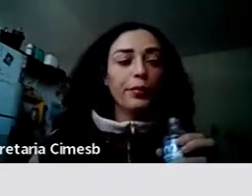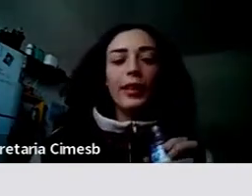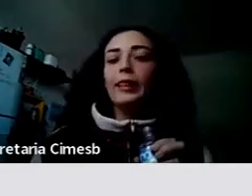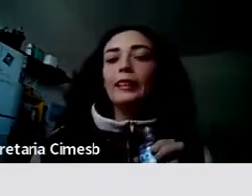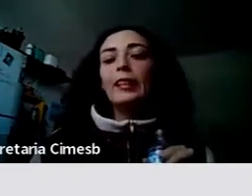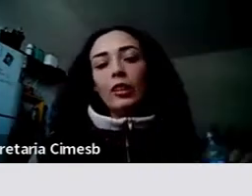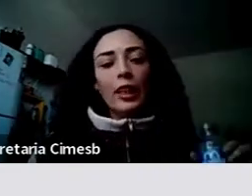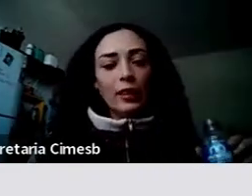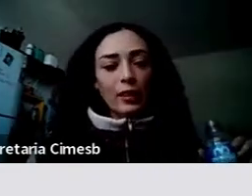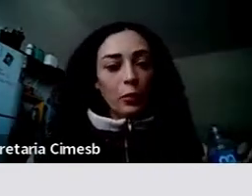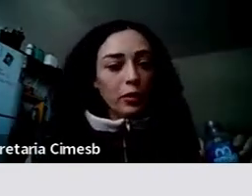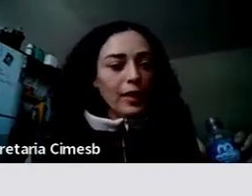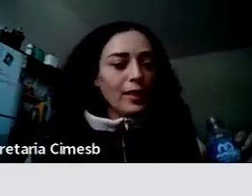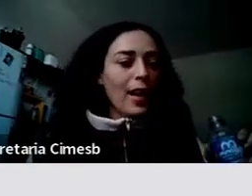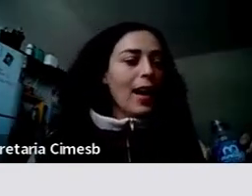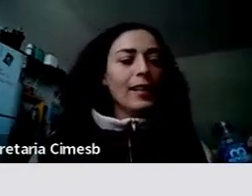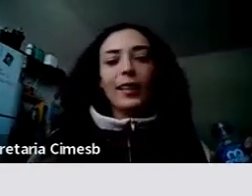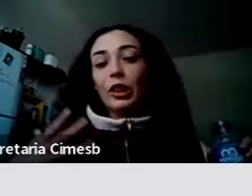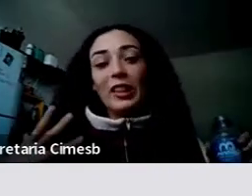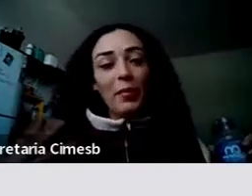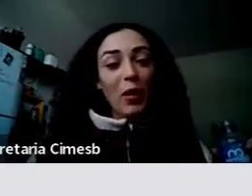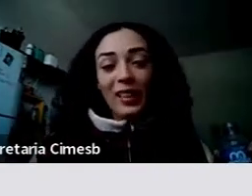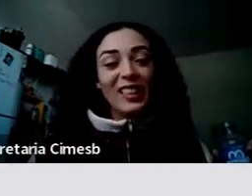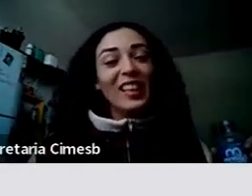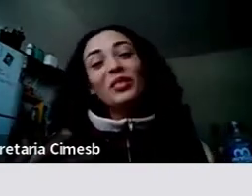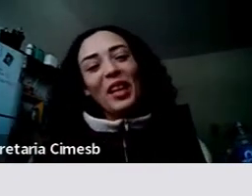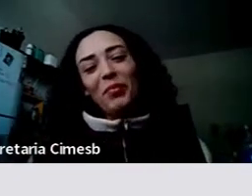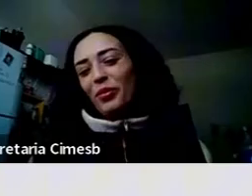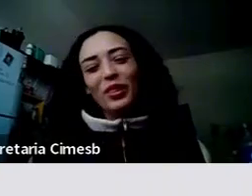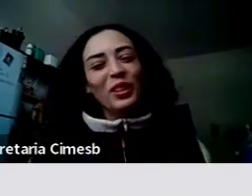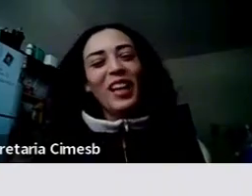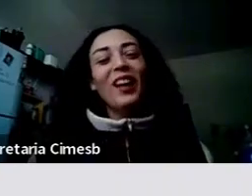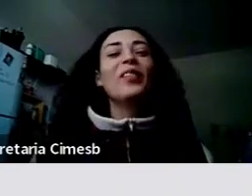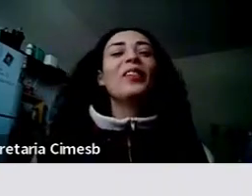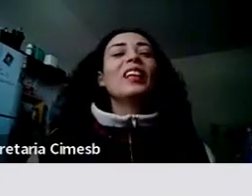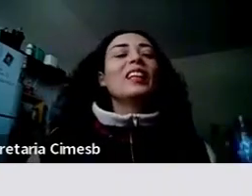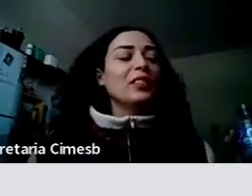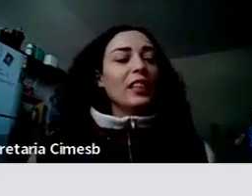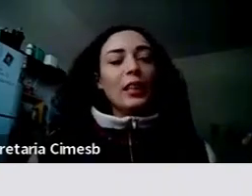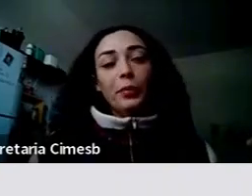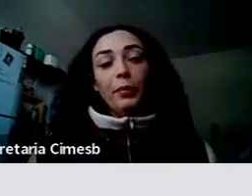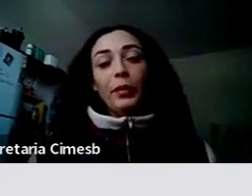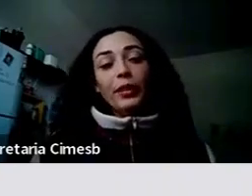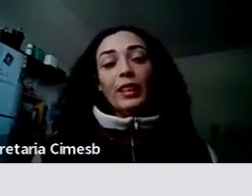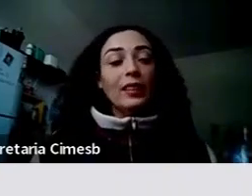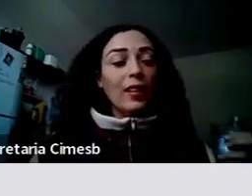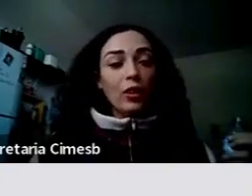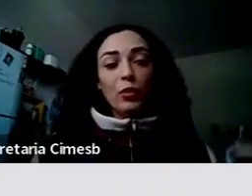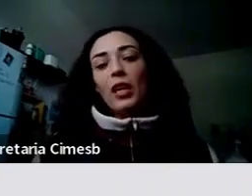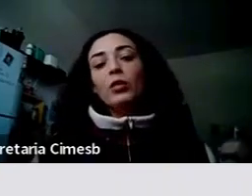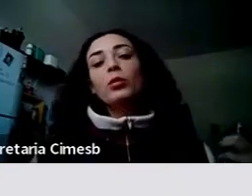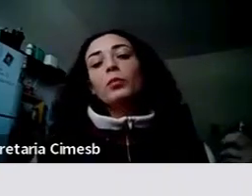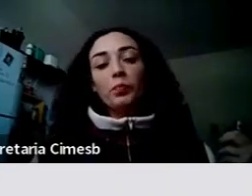bem-vindo. Fico muito feliz de ter chegado a esse curso nessa área que a gente sabe quase não tem profissional na fisioterapia para fazer